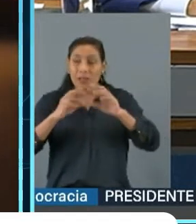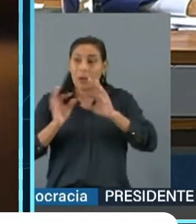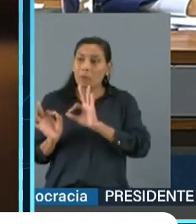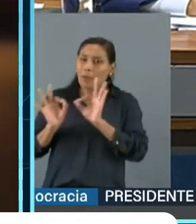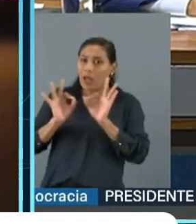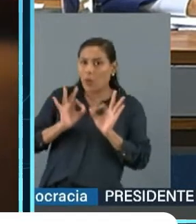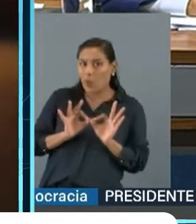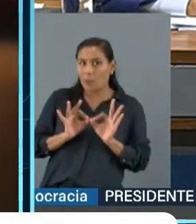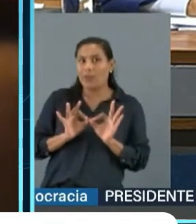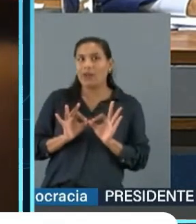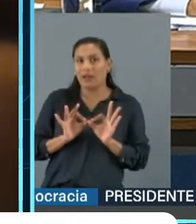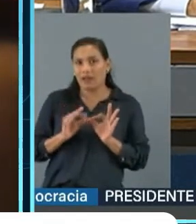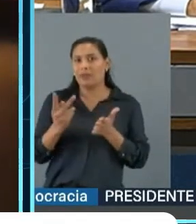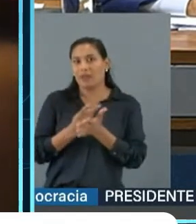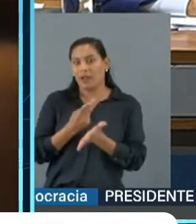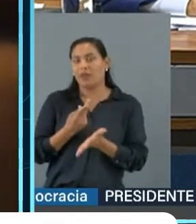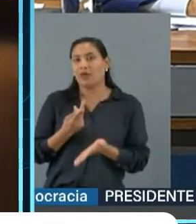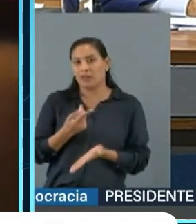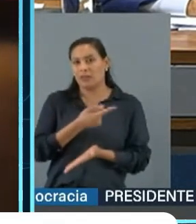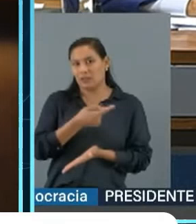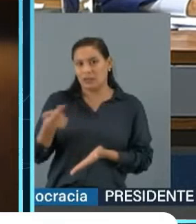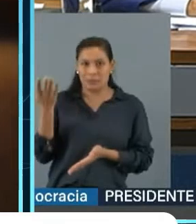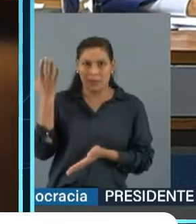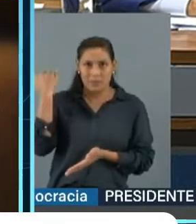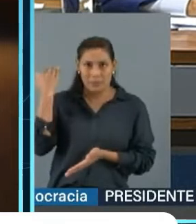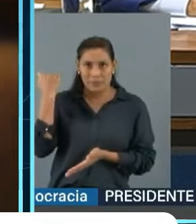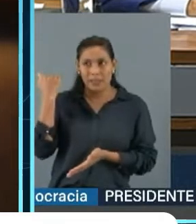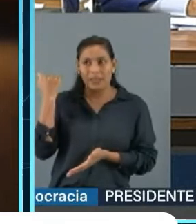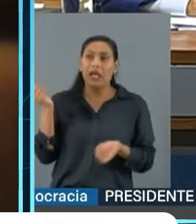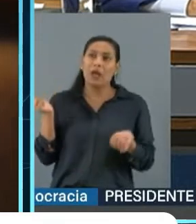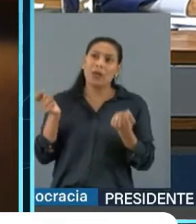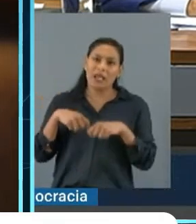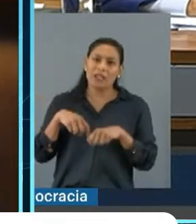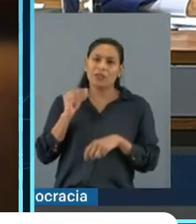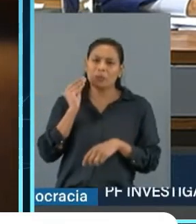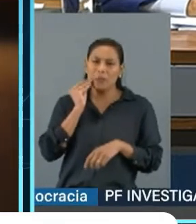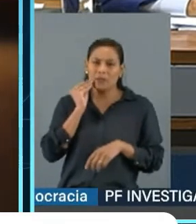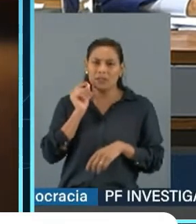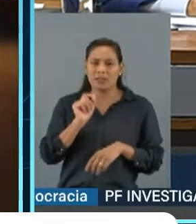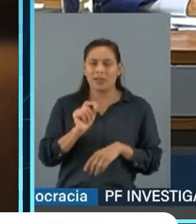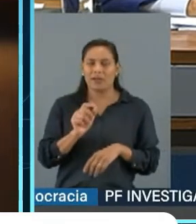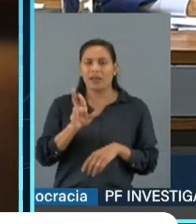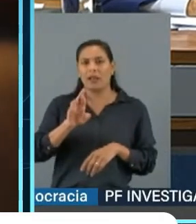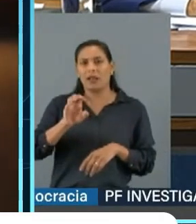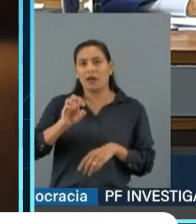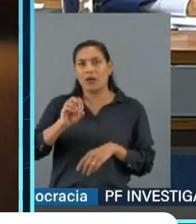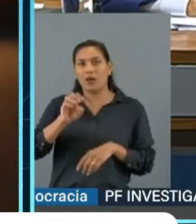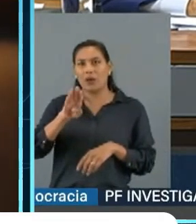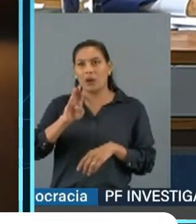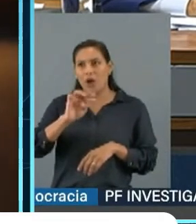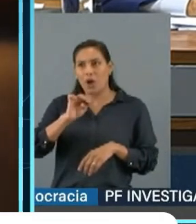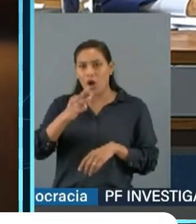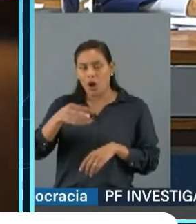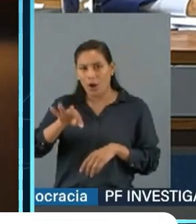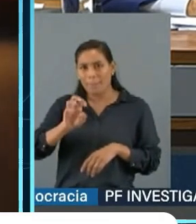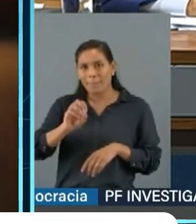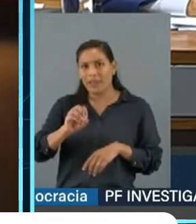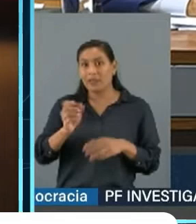há 6 anos. Está parado lá na gaveta do presidente da Câmara dos Deputados para votar. Se a gente